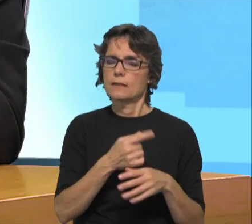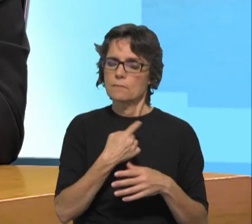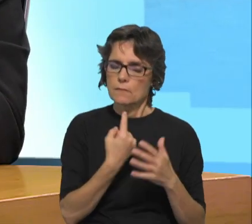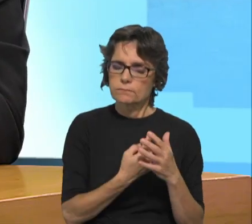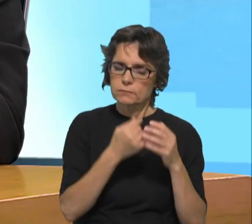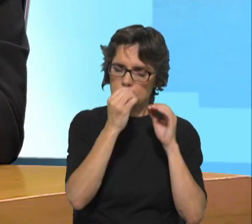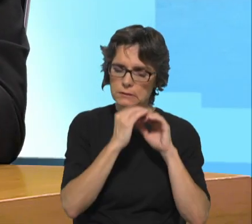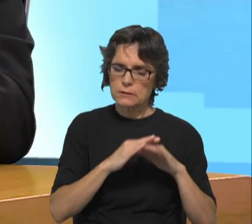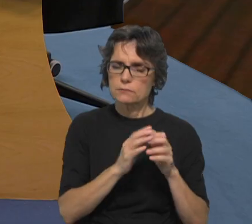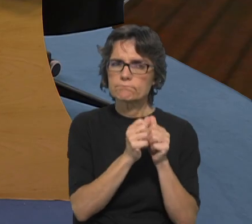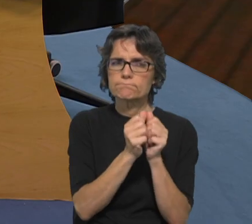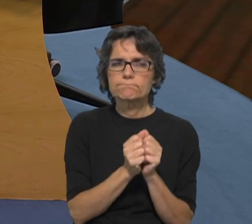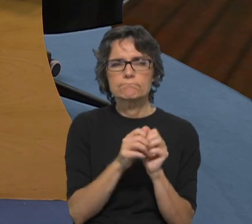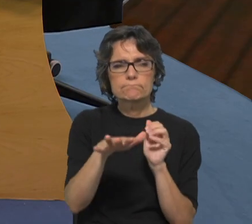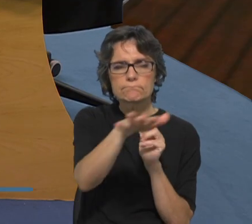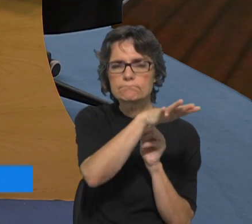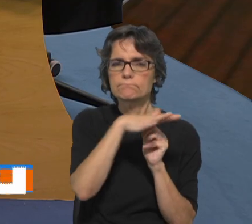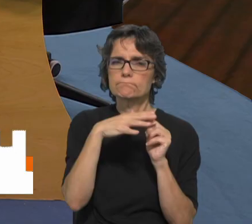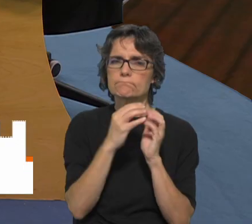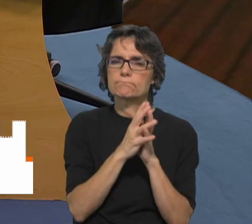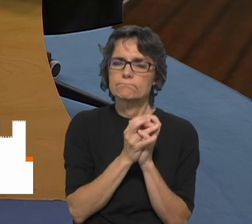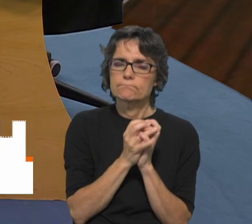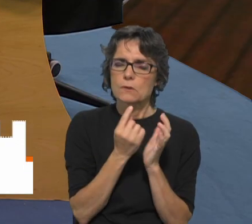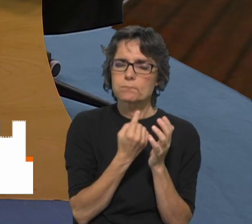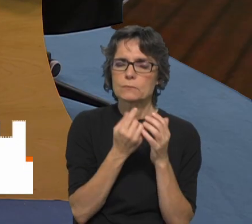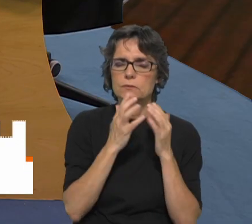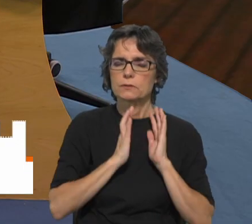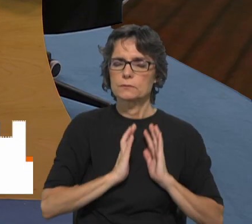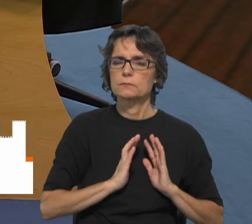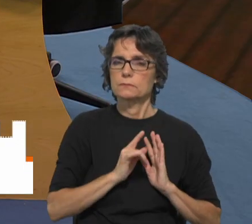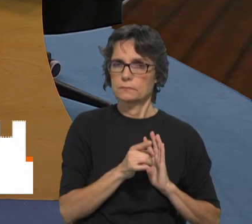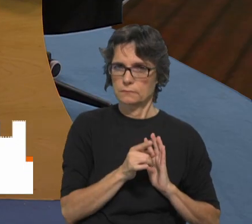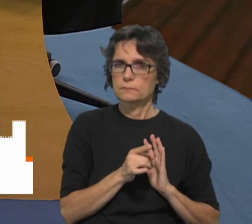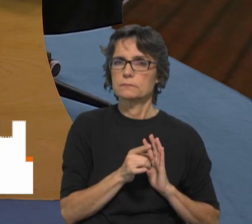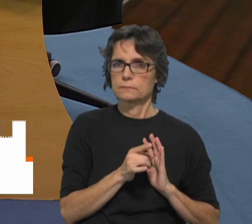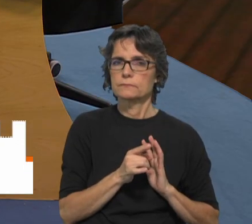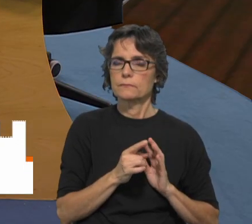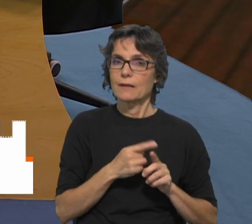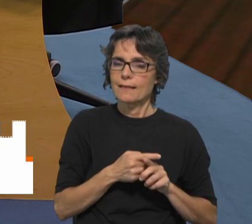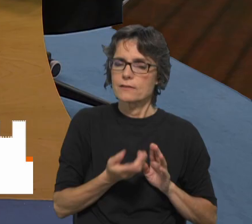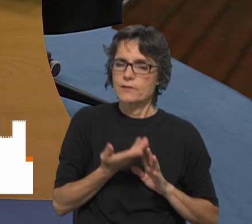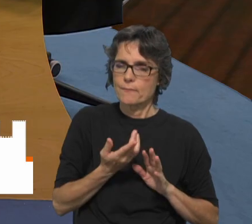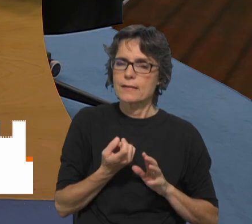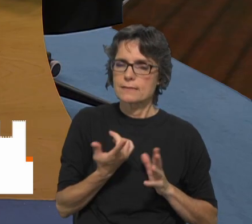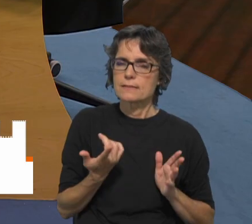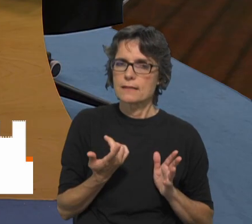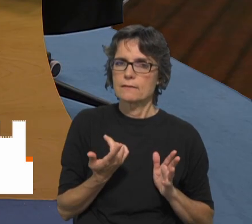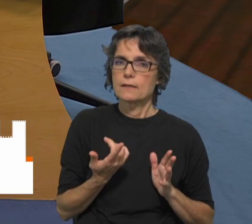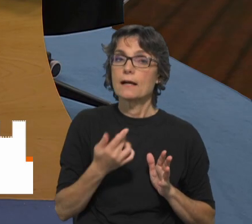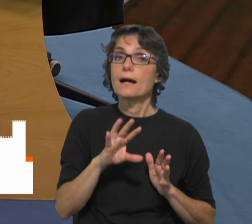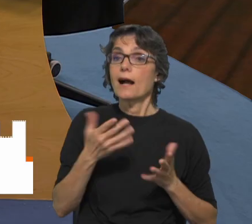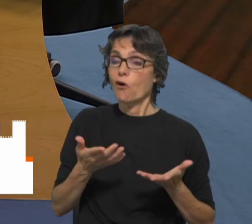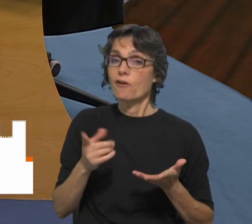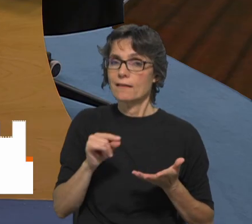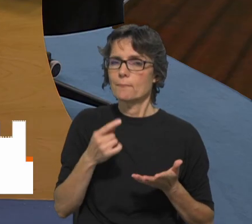para orar ao Pai e, no fundo, também recuperar as suas forças e o seu ânimo para a missão que lhe estava confiada, também agora